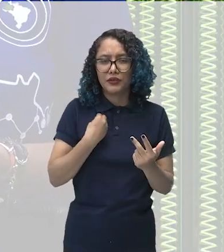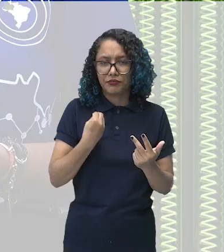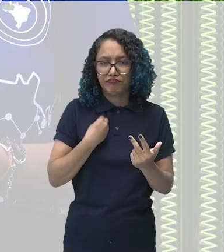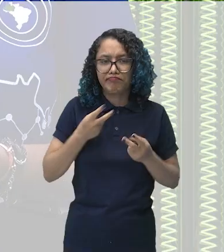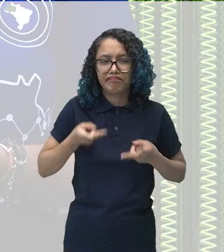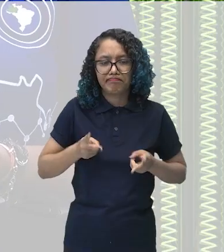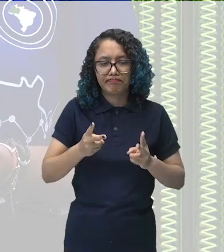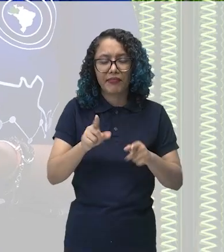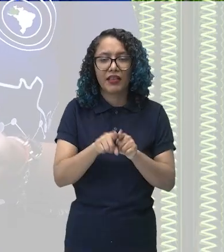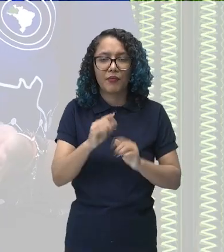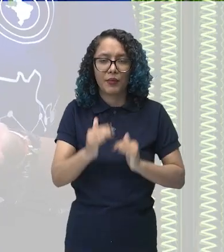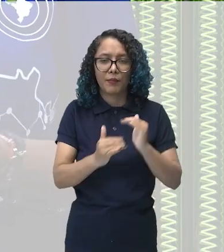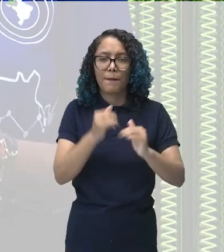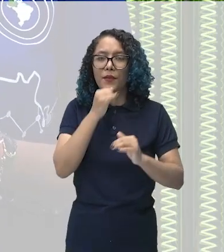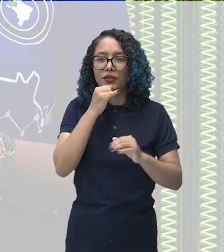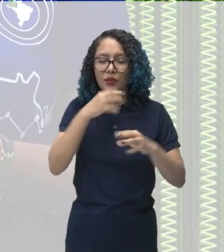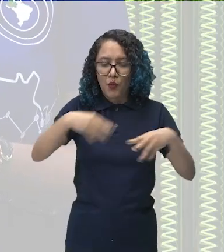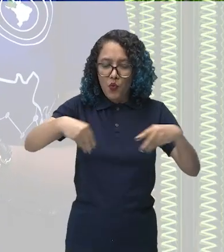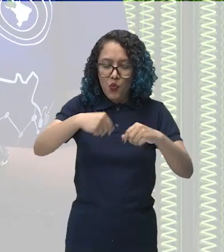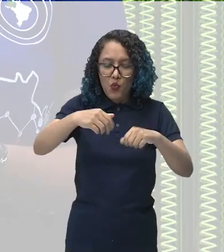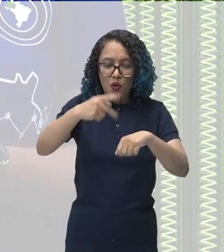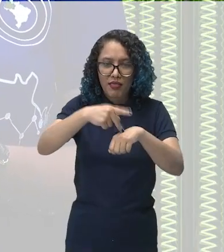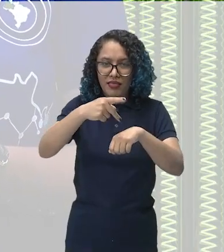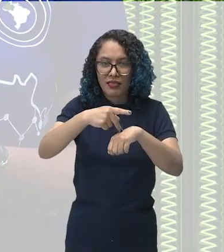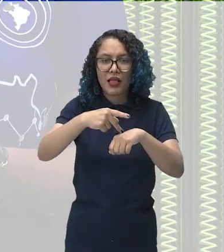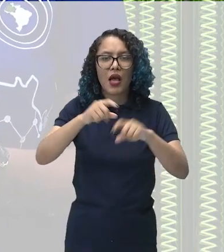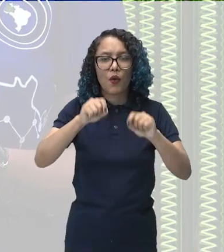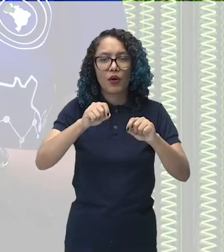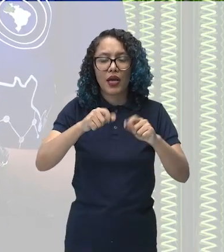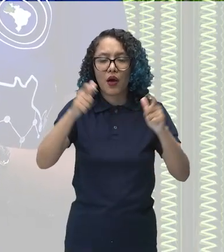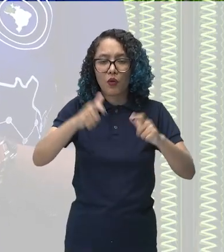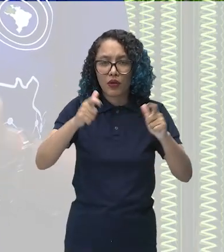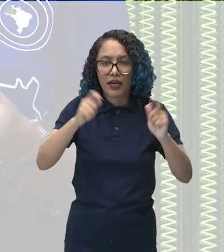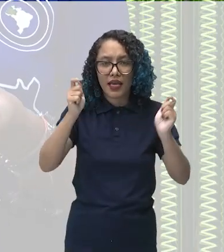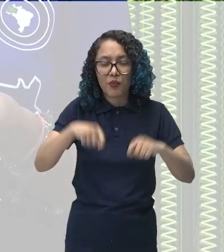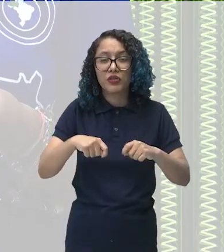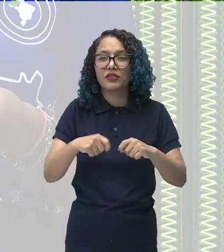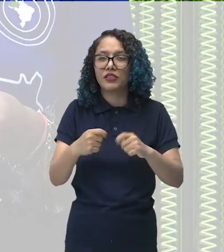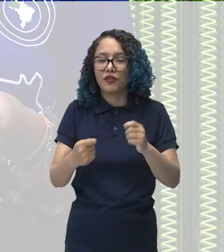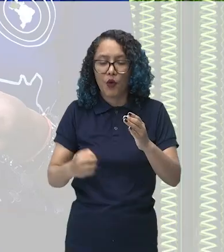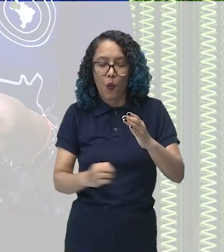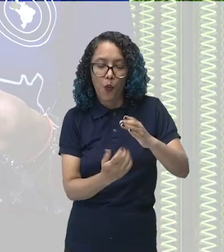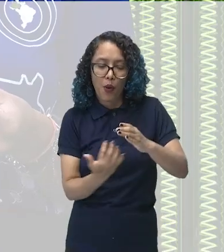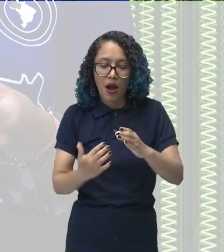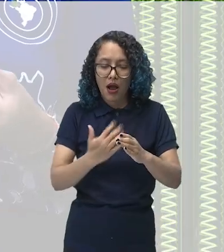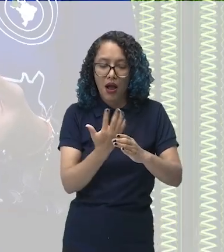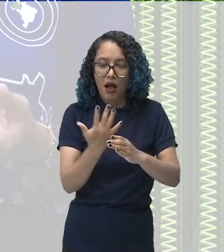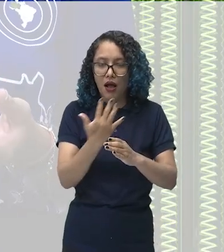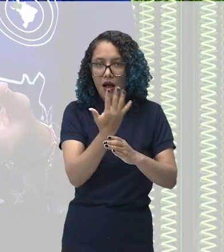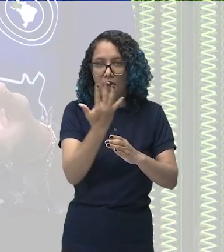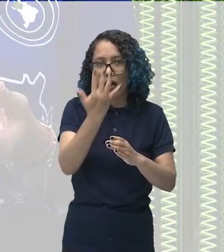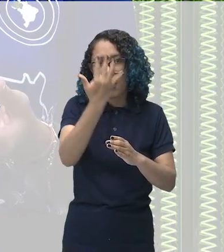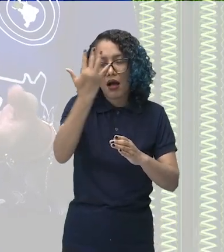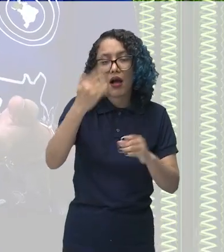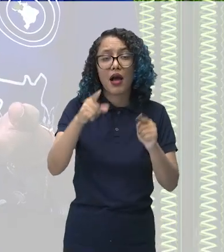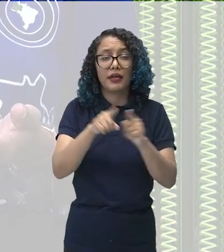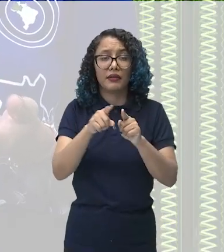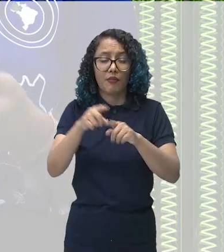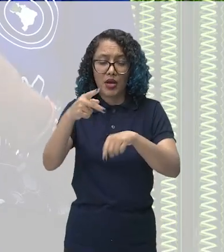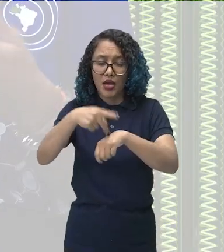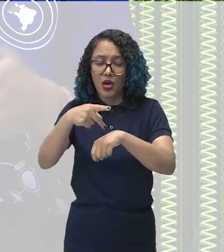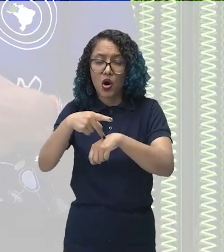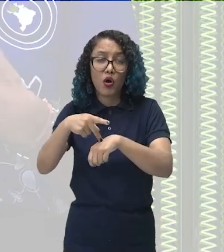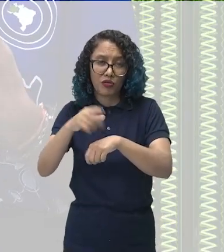podem crescer e se desenvolver, bem como as rochas propriamente ditas, elas são